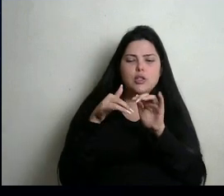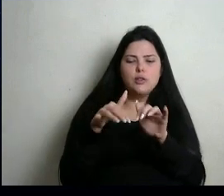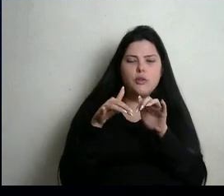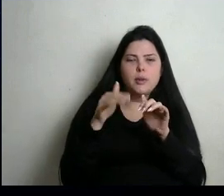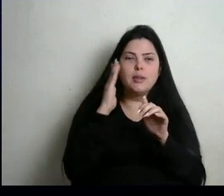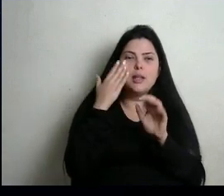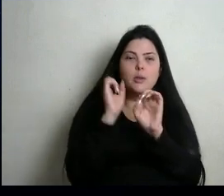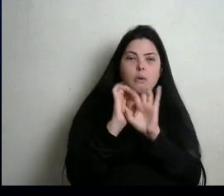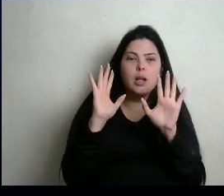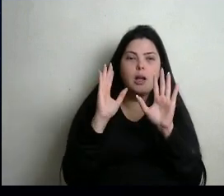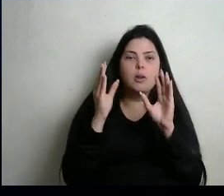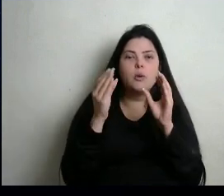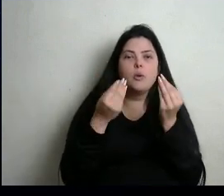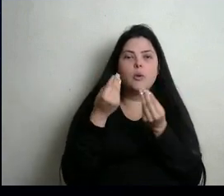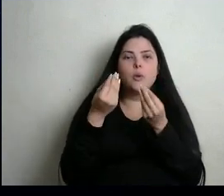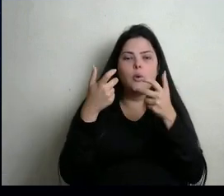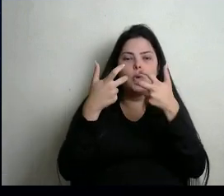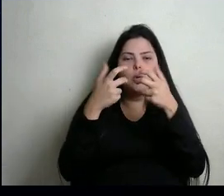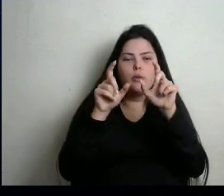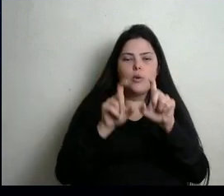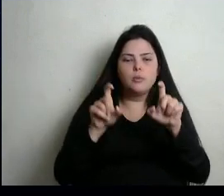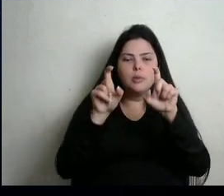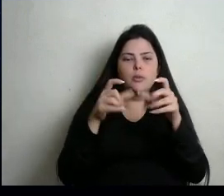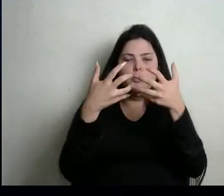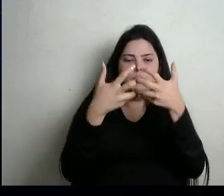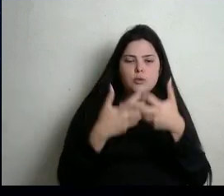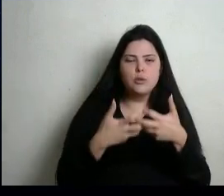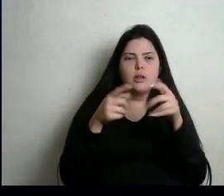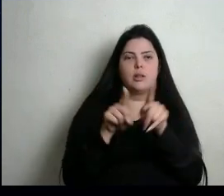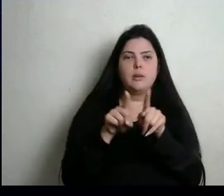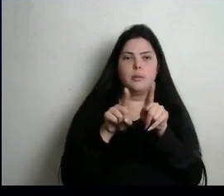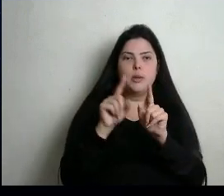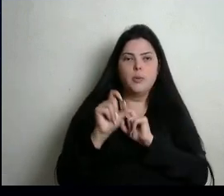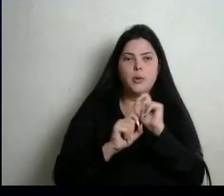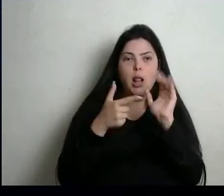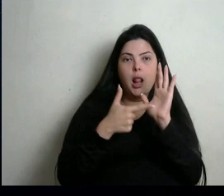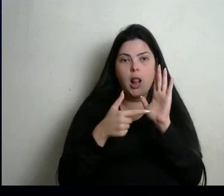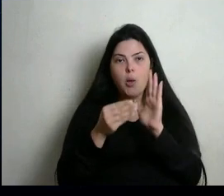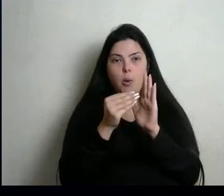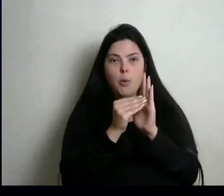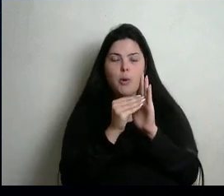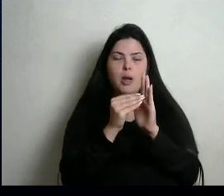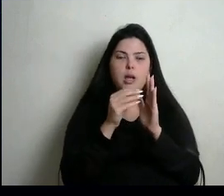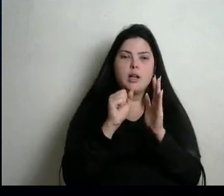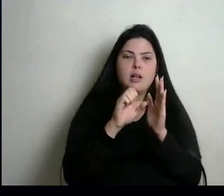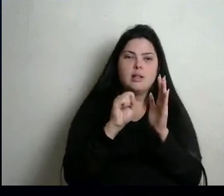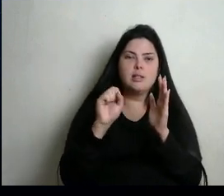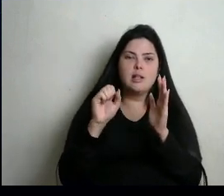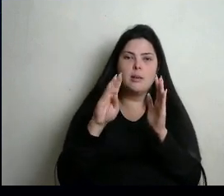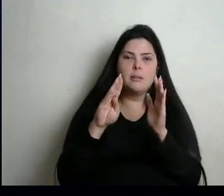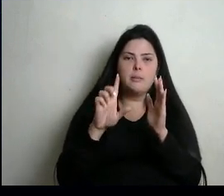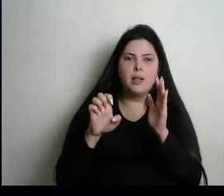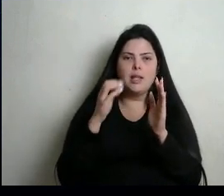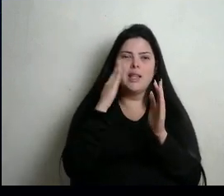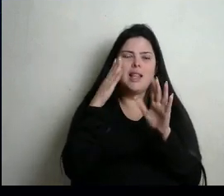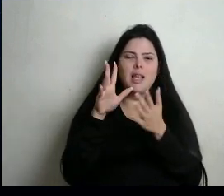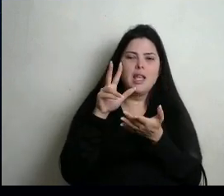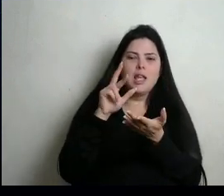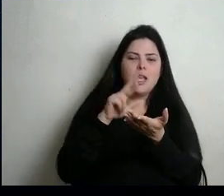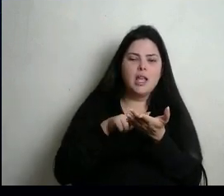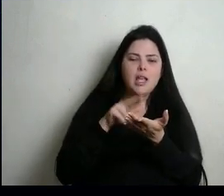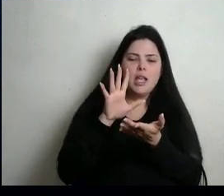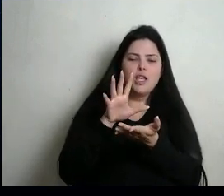pouco como que o computador funcionava. Então, chegando até a questão de linguagem assembly ali, para entender registradores, o que é um overflow de